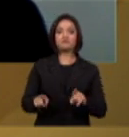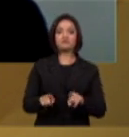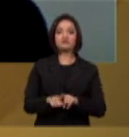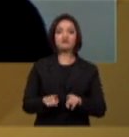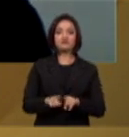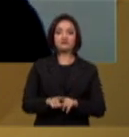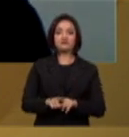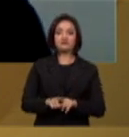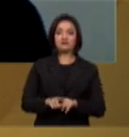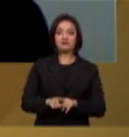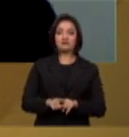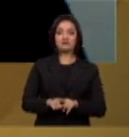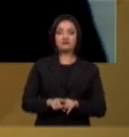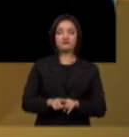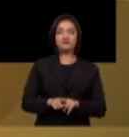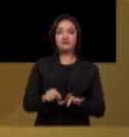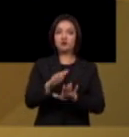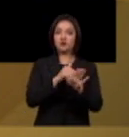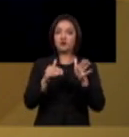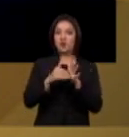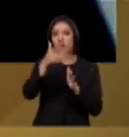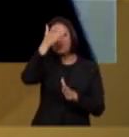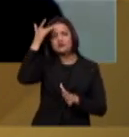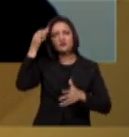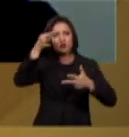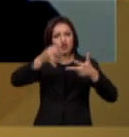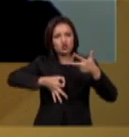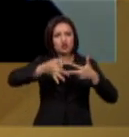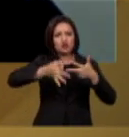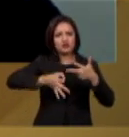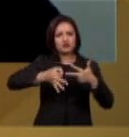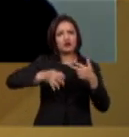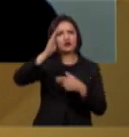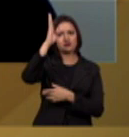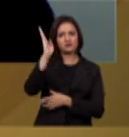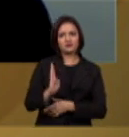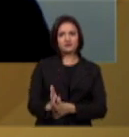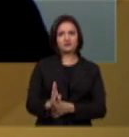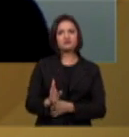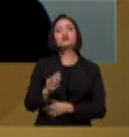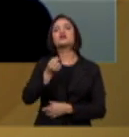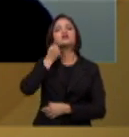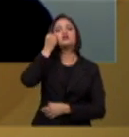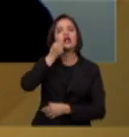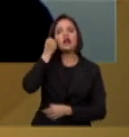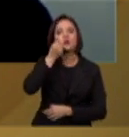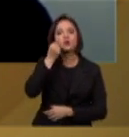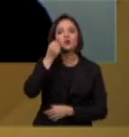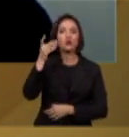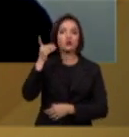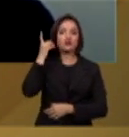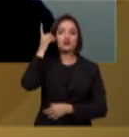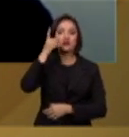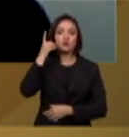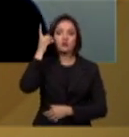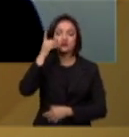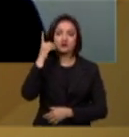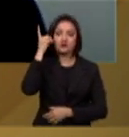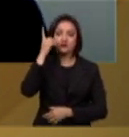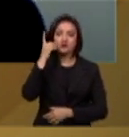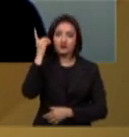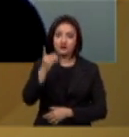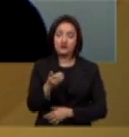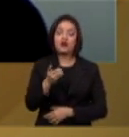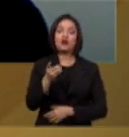os membros do Judiciário Brasileiro, excelentíssimos senhores senadores, deputados, colegas do